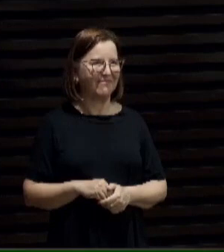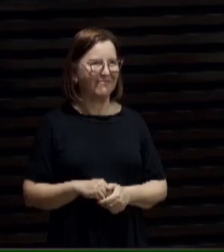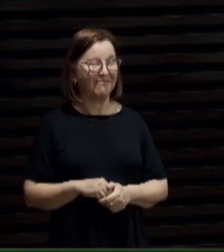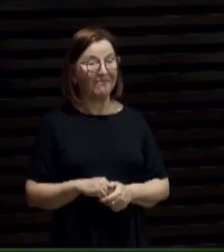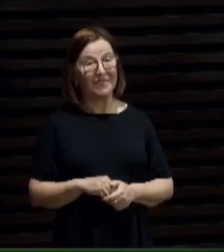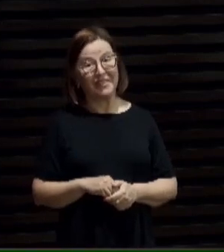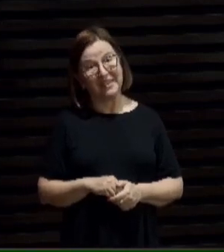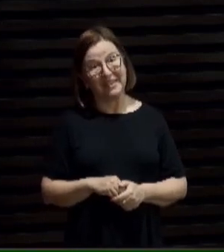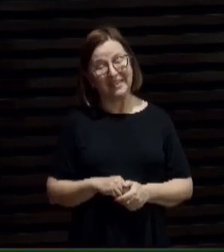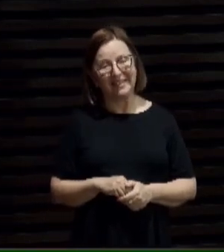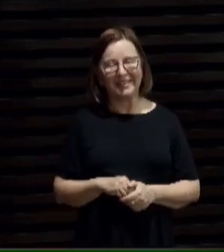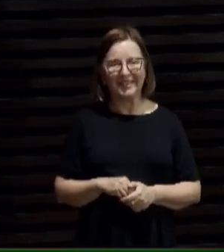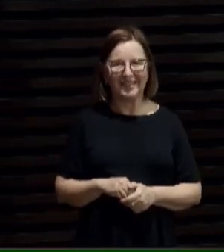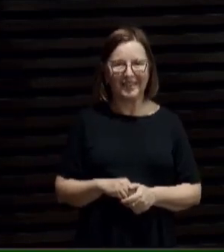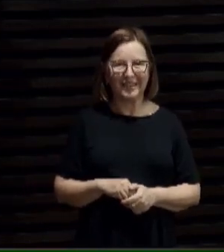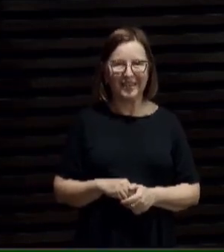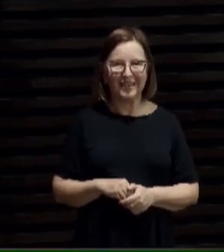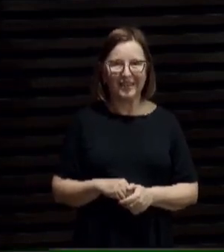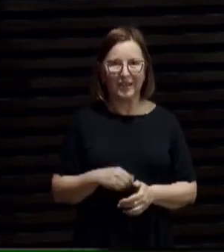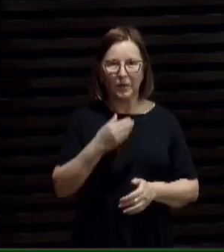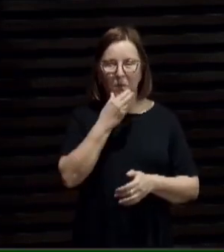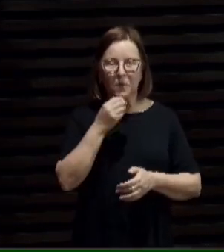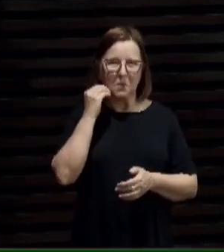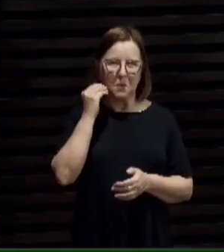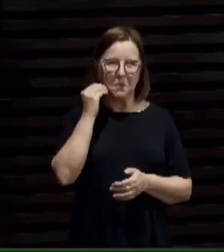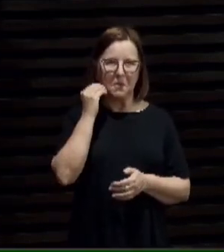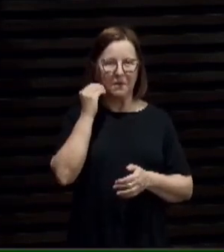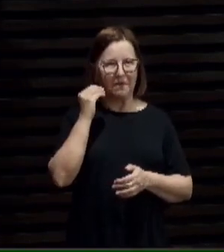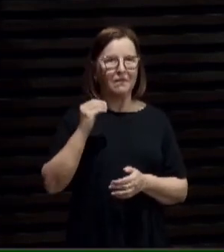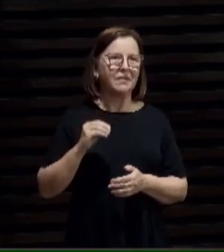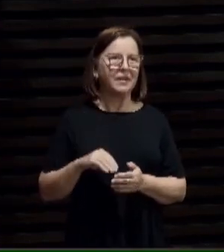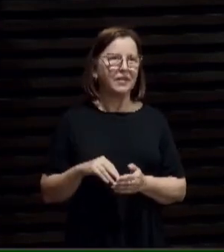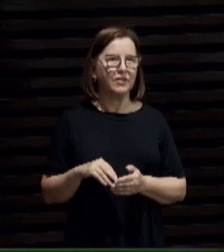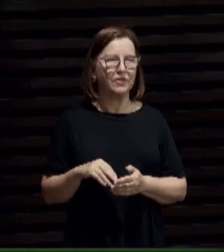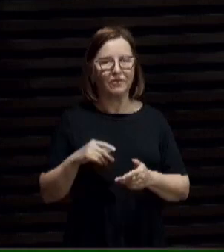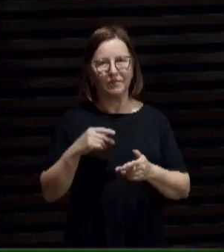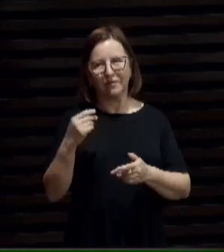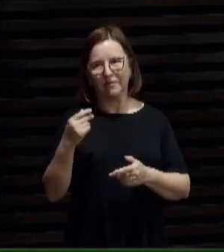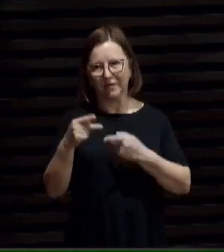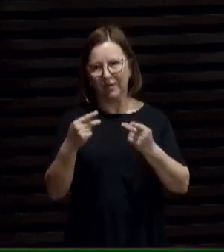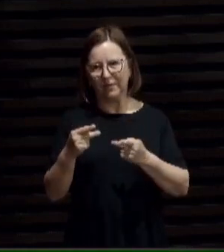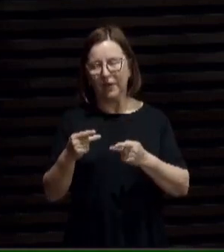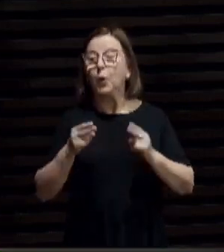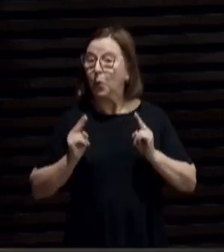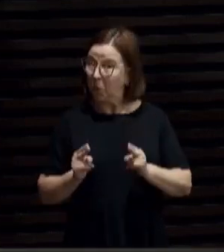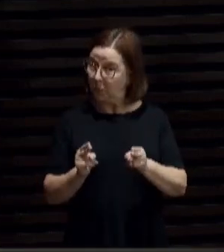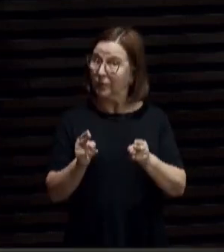Aí o pirangueiro, cara experiente, o índio, o Fran, ele disse: doutor, continua,